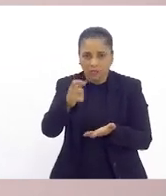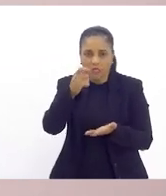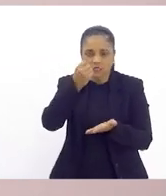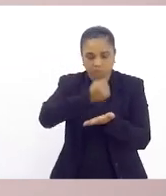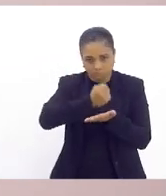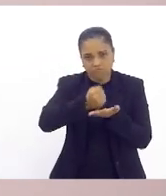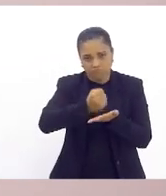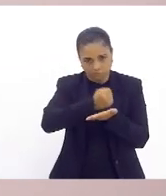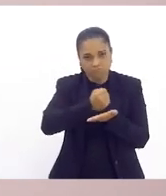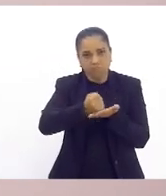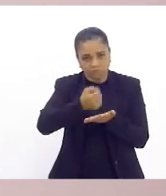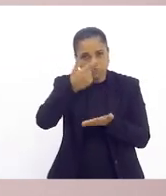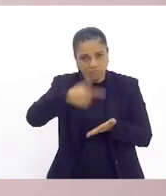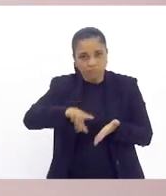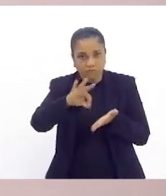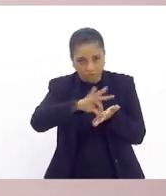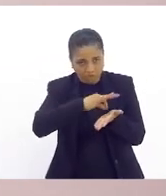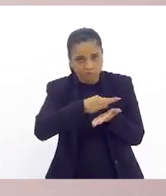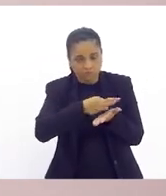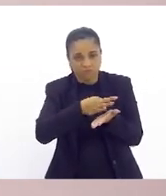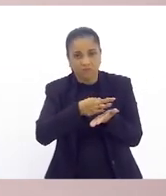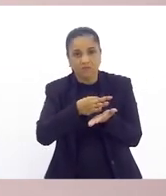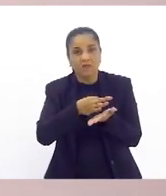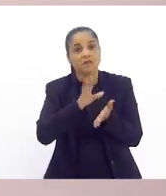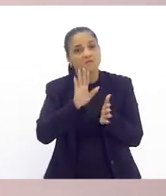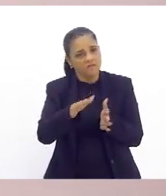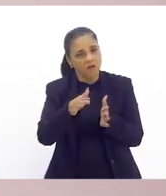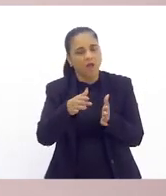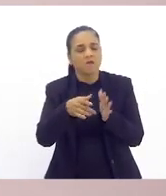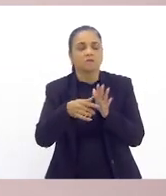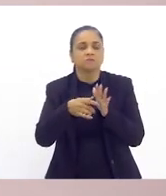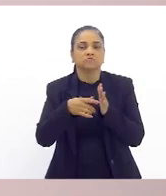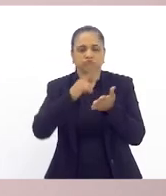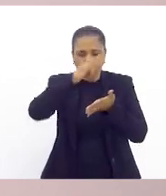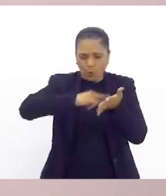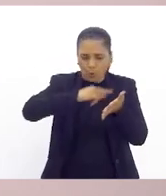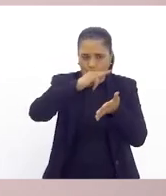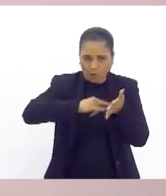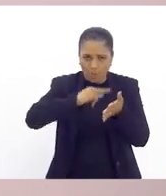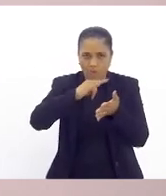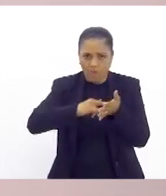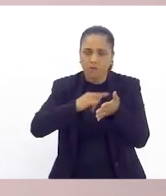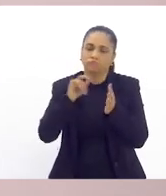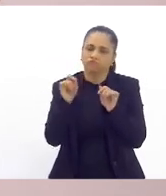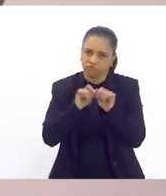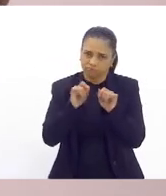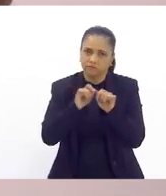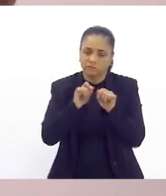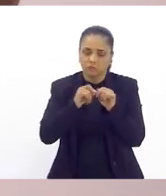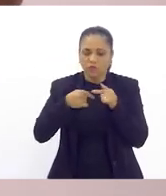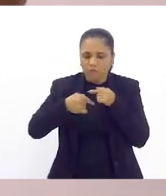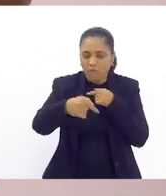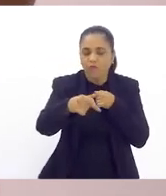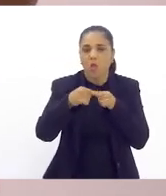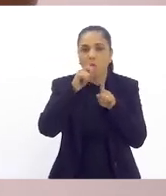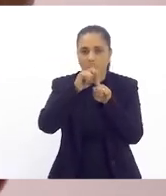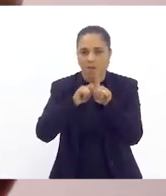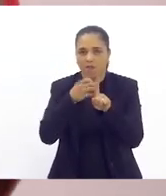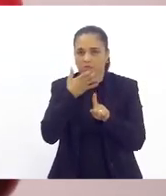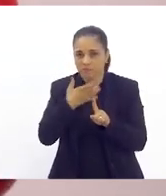né obviamente Isso vai ser manifestado formalmente no final desse ano quando